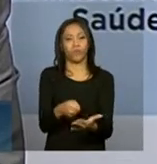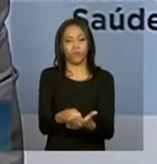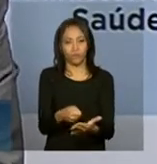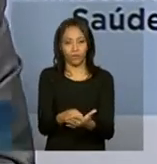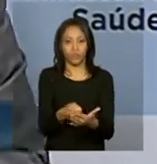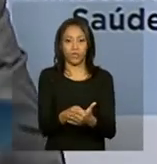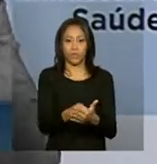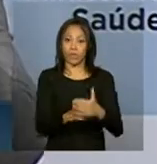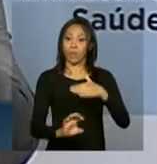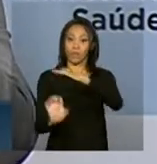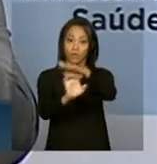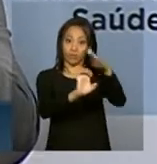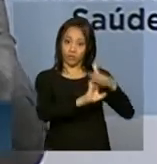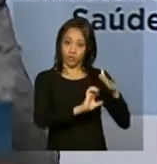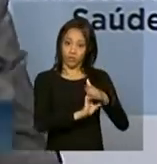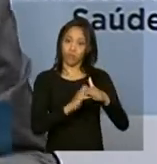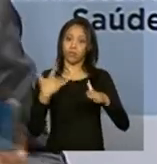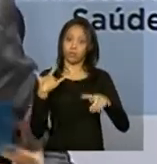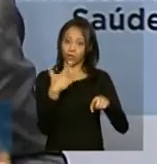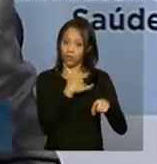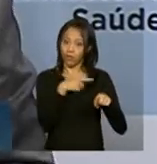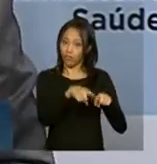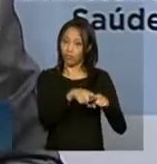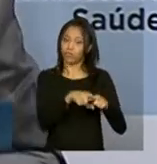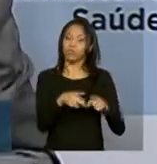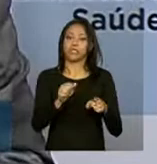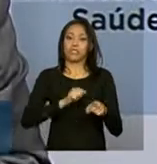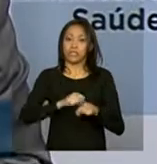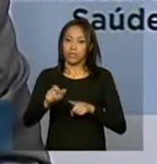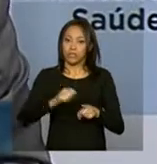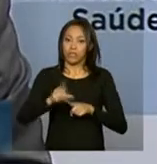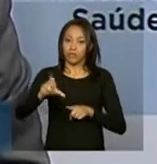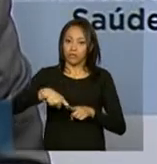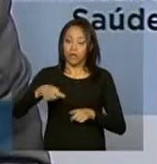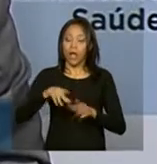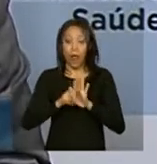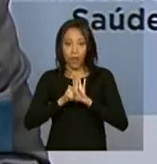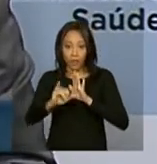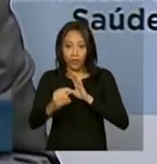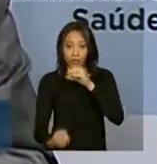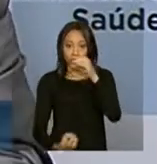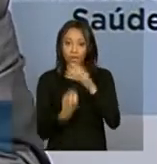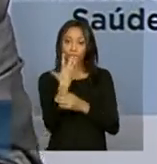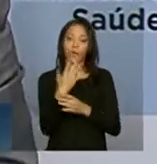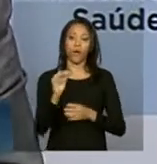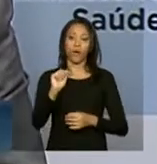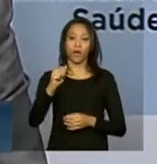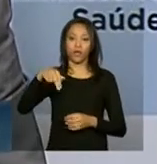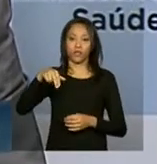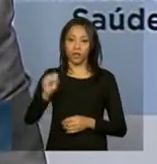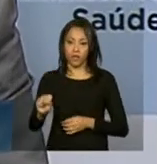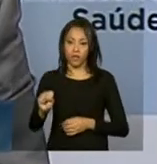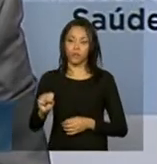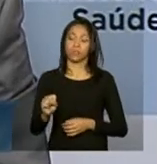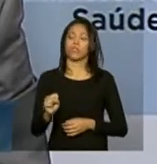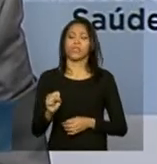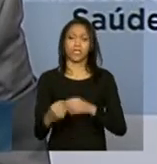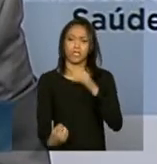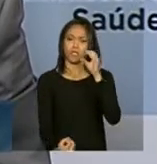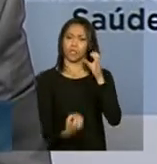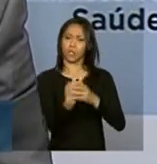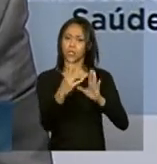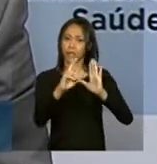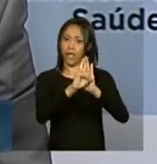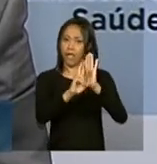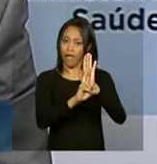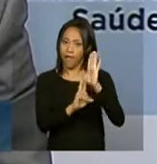os planos de saúde. Vários de vocês sabem que a lei que criou a ANS, a lei que estabeleceu regras para a saúde